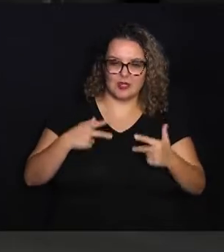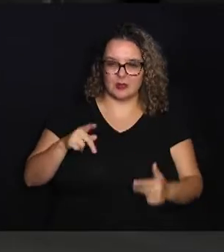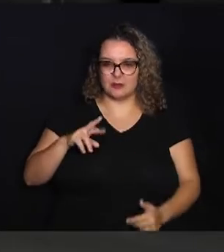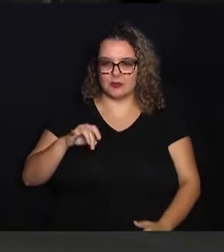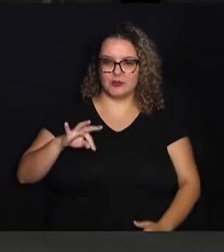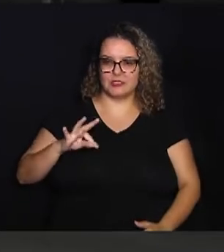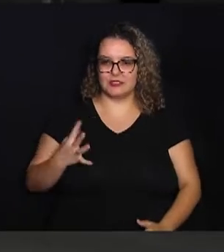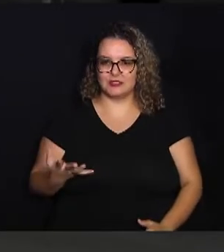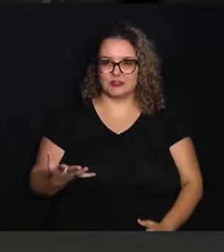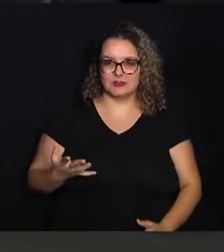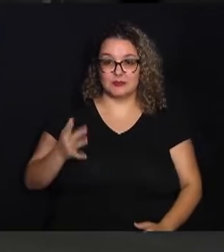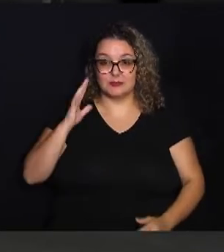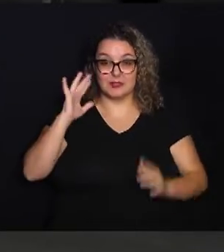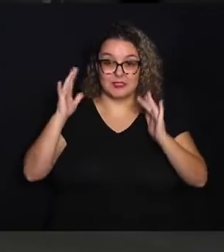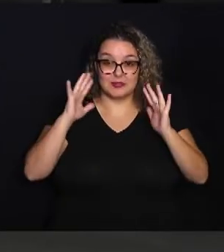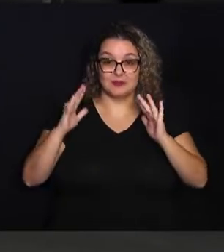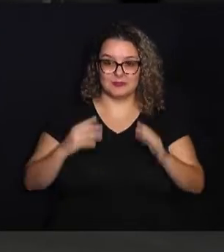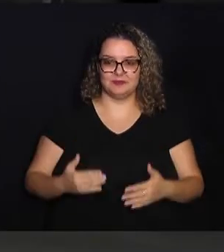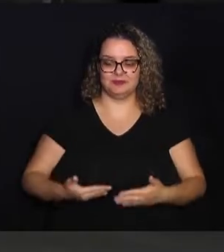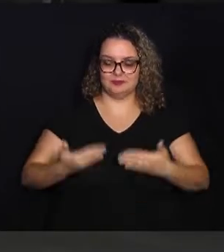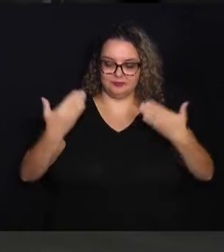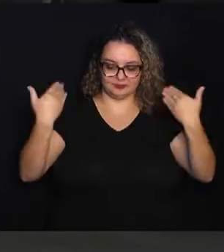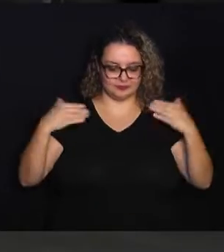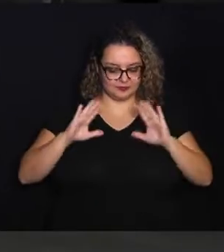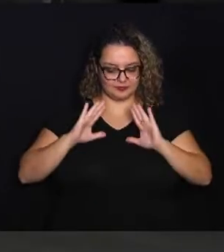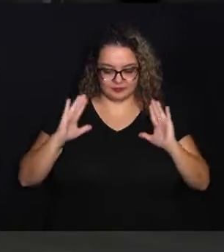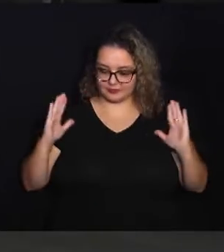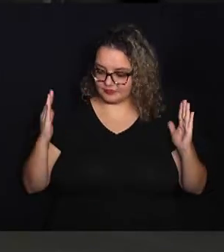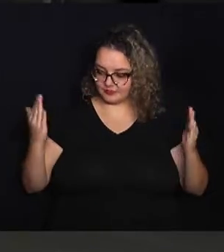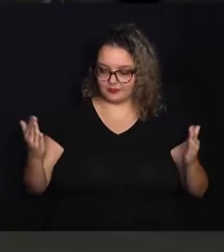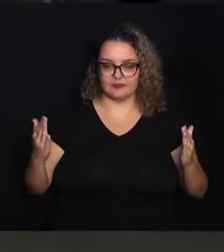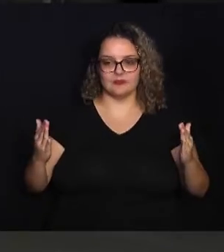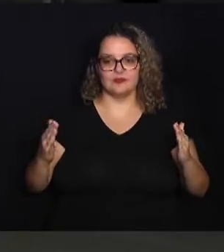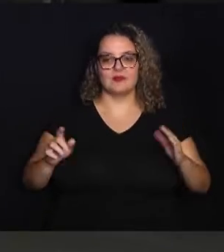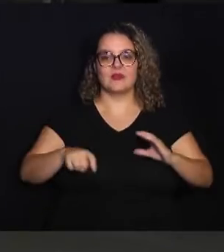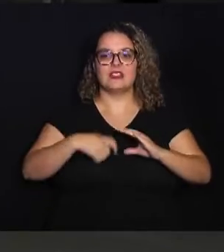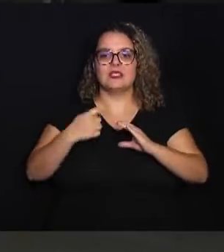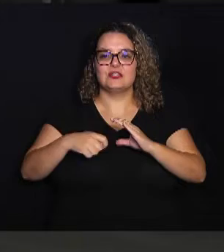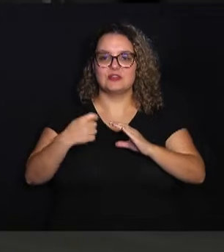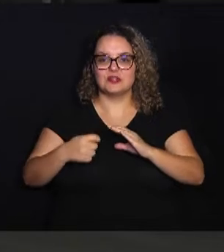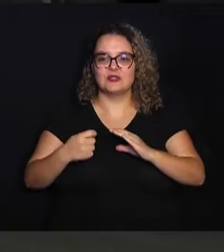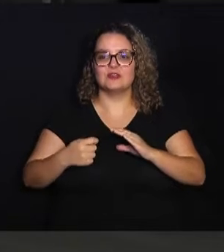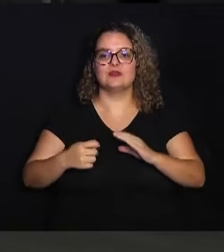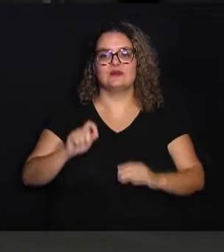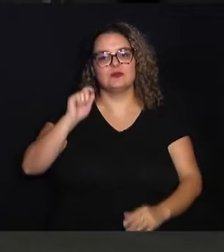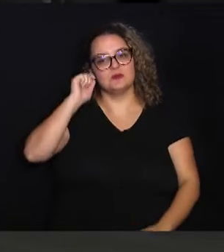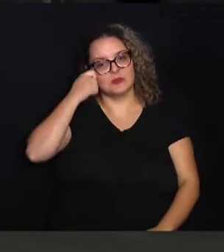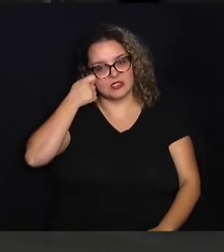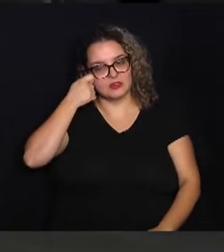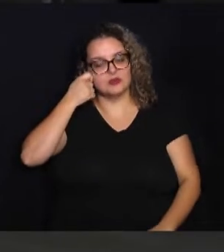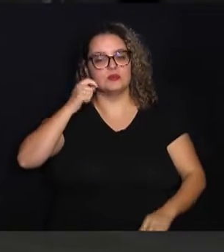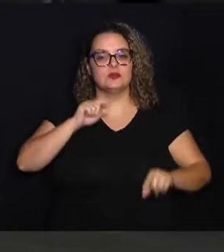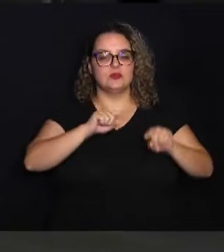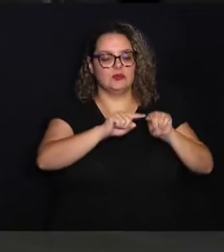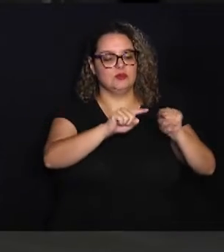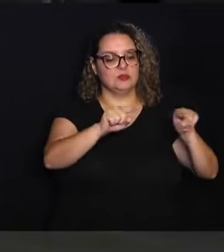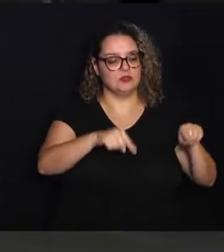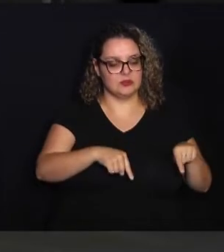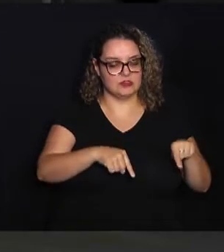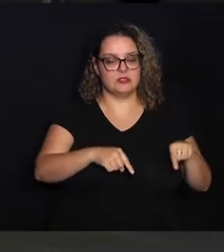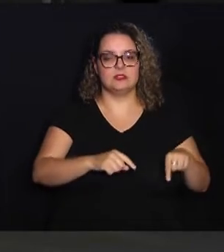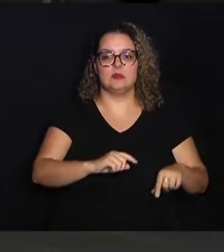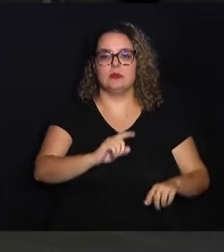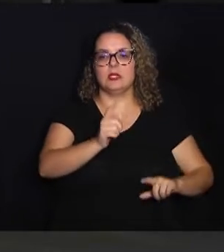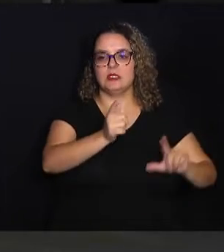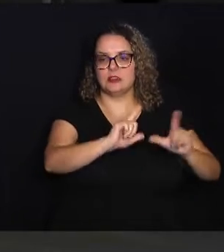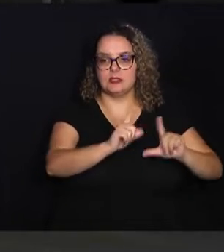está aí pensando como é. Ao fundo, temos então o nosso cenário, que é todo em preto. À minha esquerda,